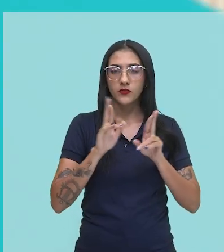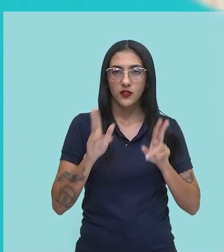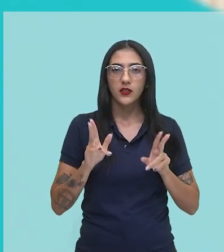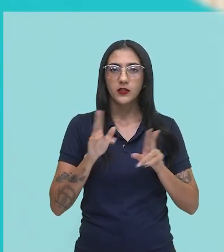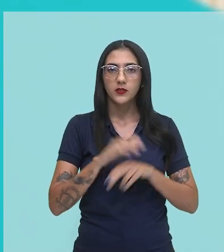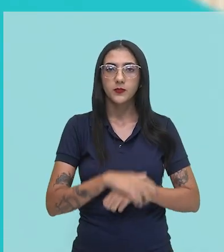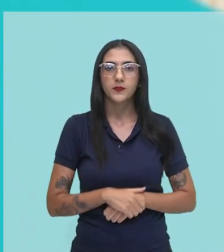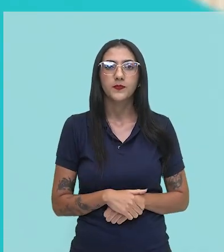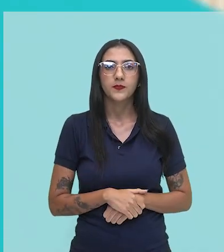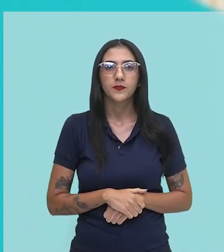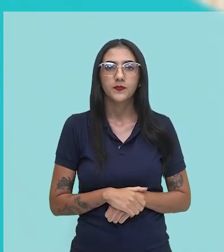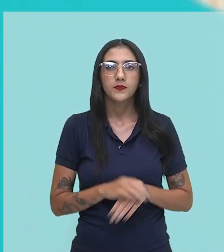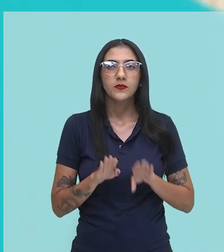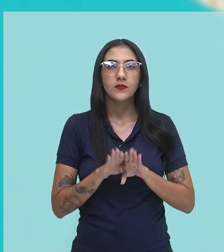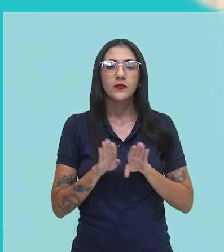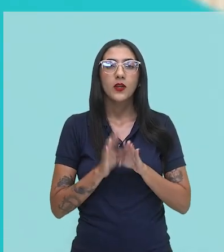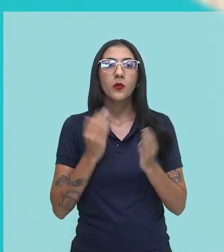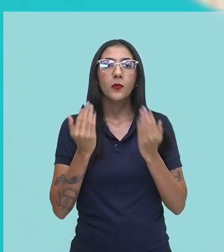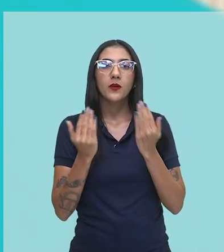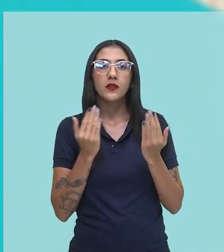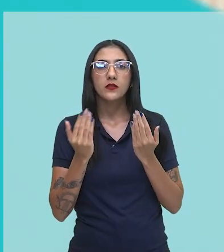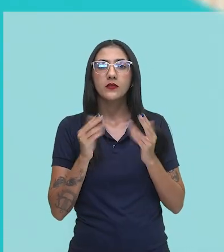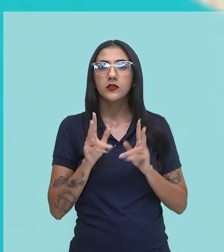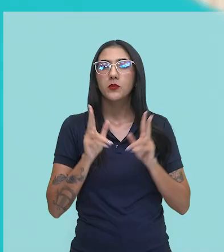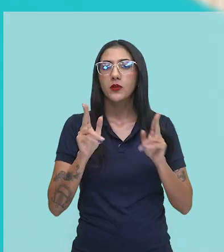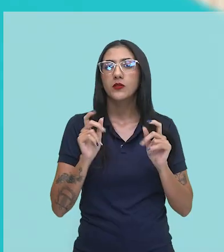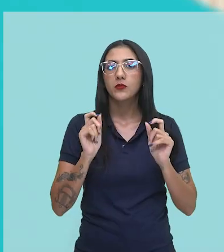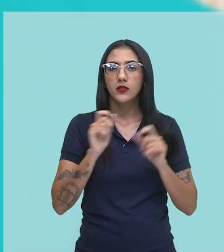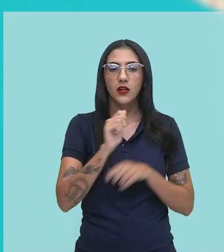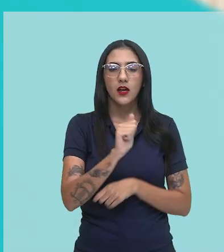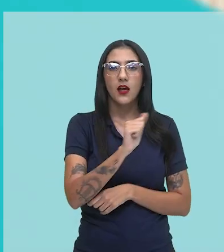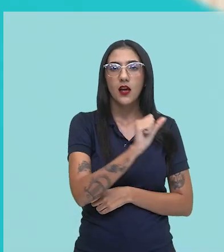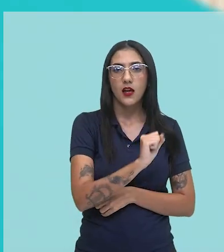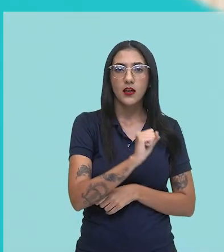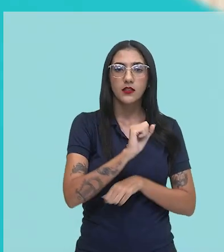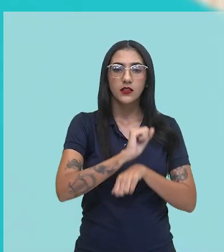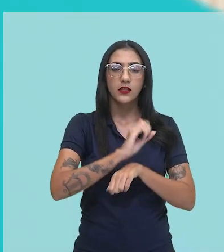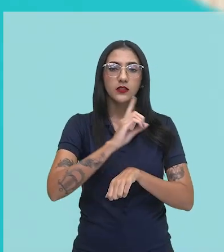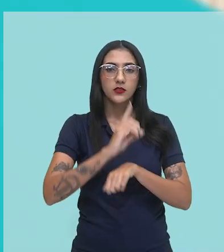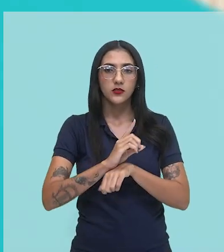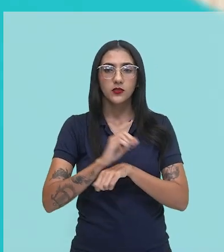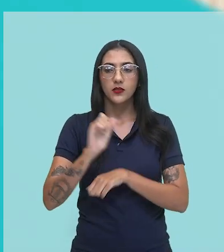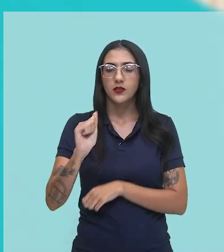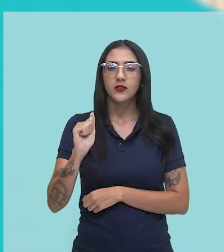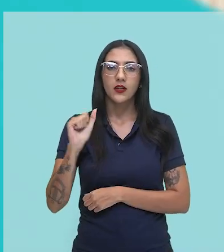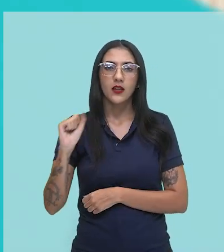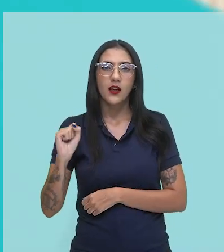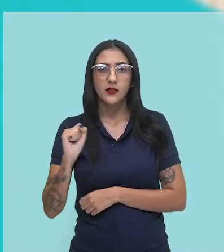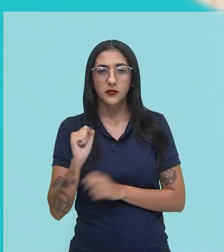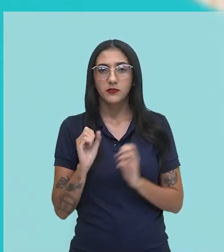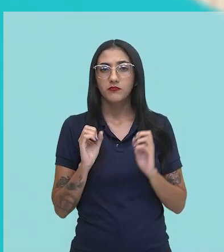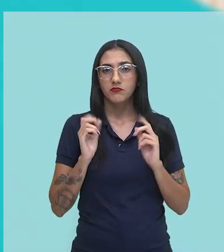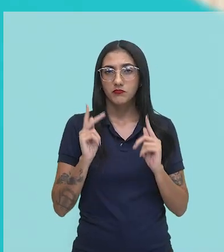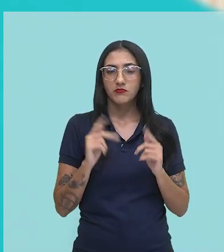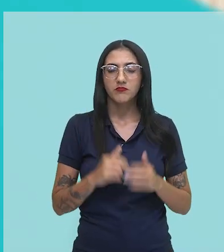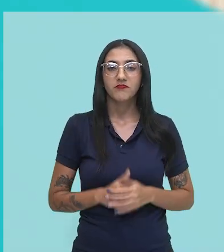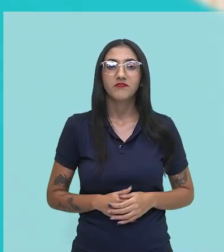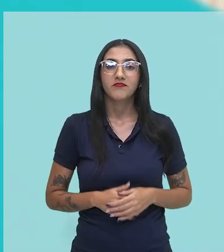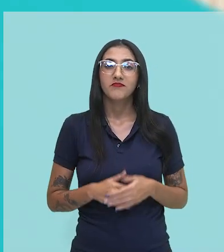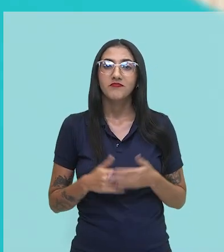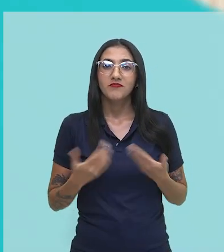further. Comparativo de igualdade. As, adjetivo, as. Beleza?